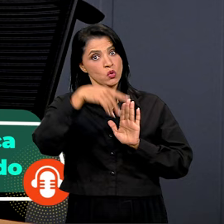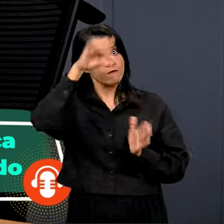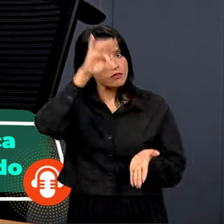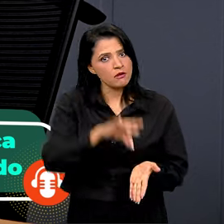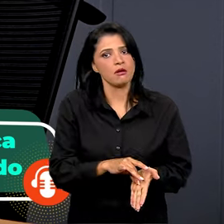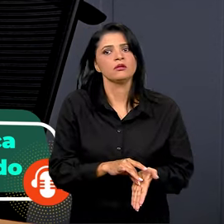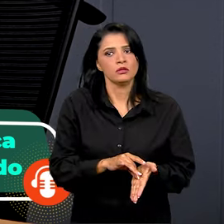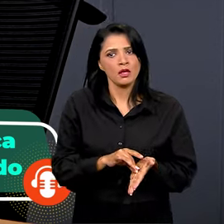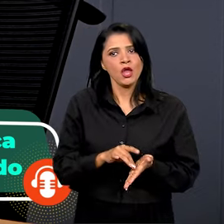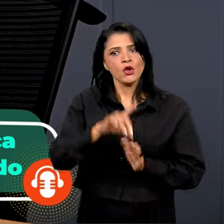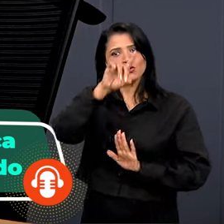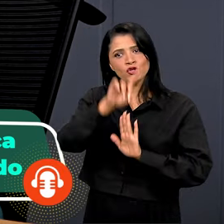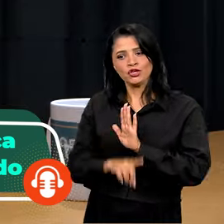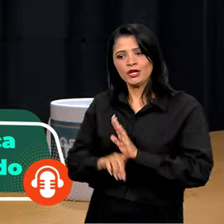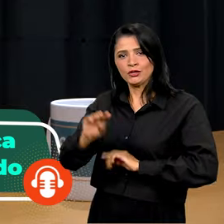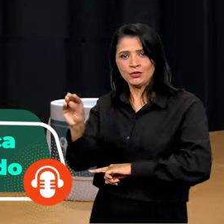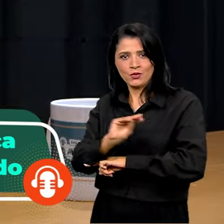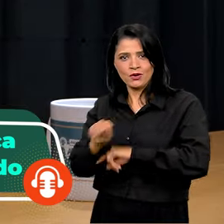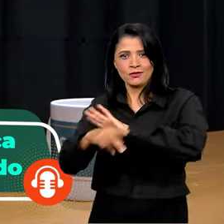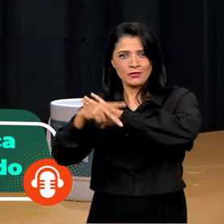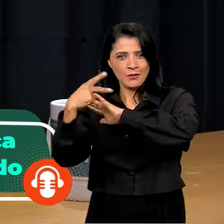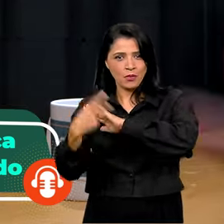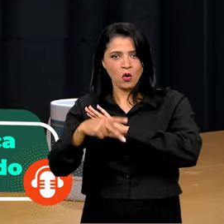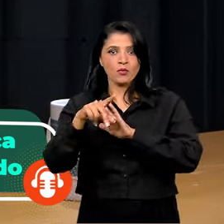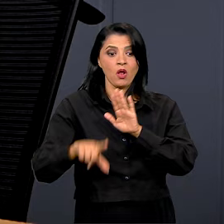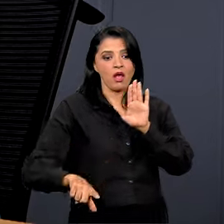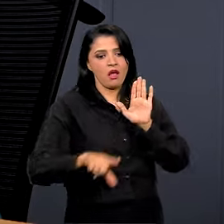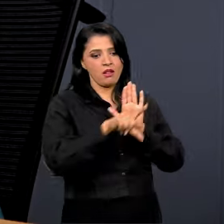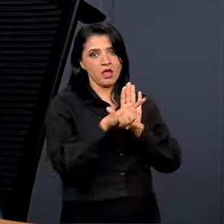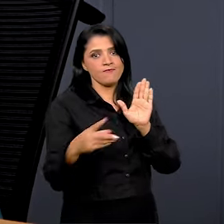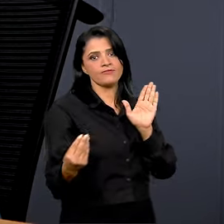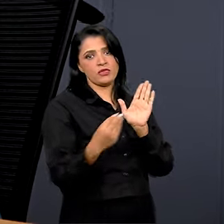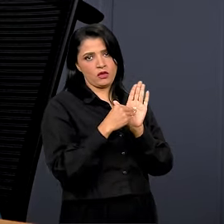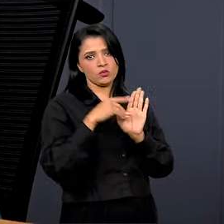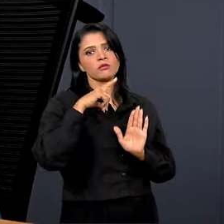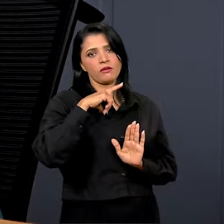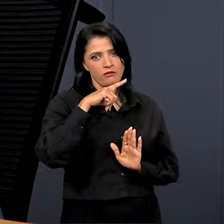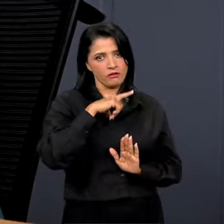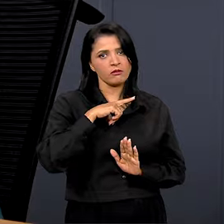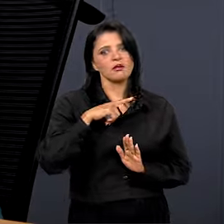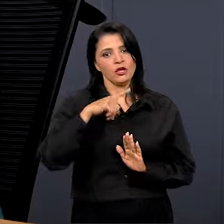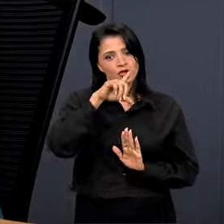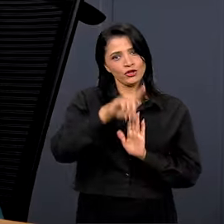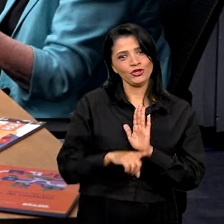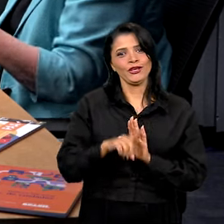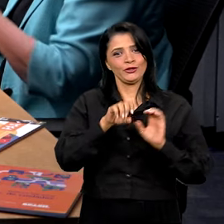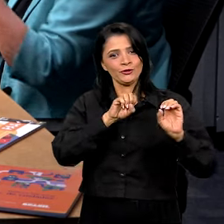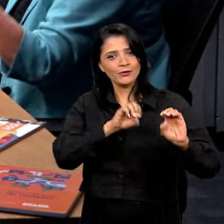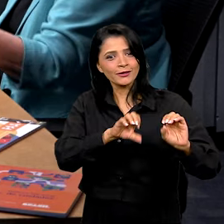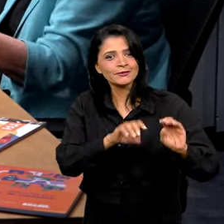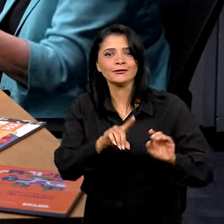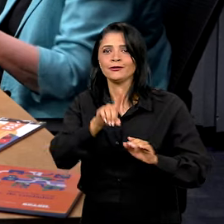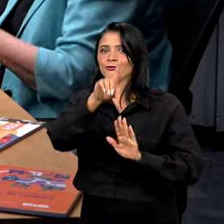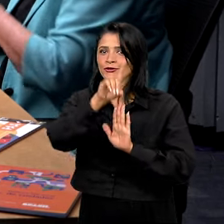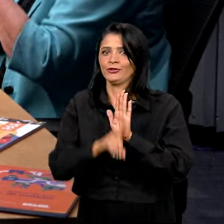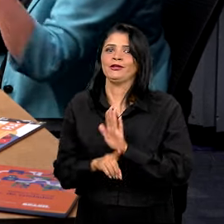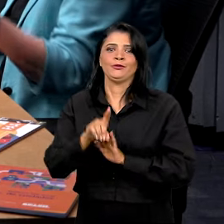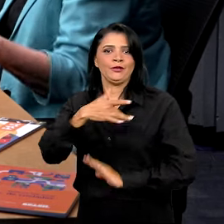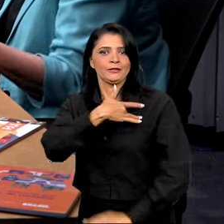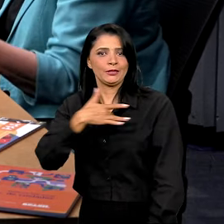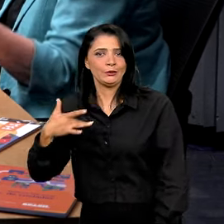cuidado eh faça parte do Marco normativo Brasileiro né Nós temos direito à educação direito à